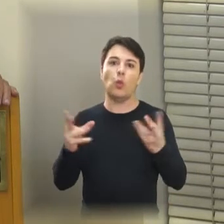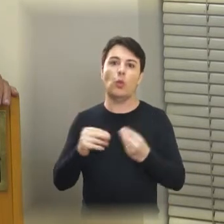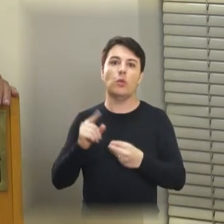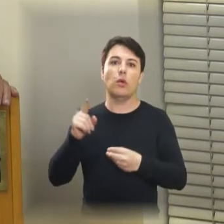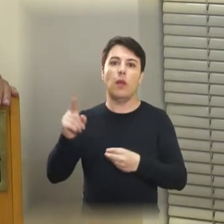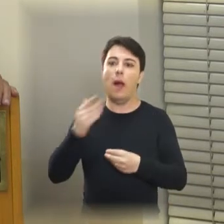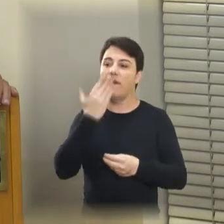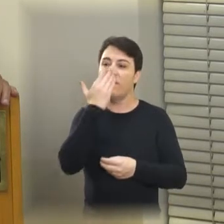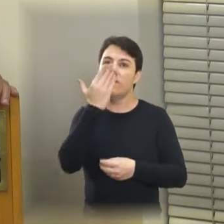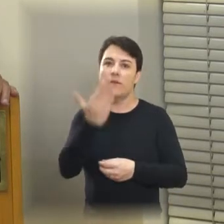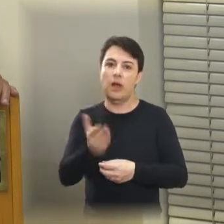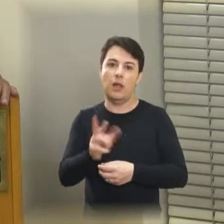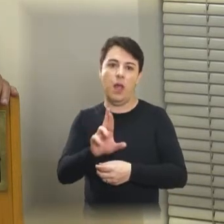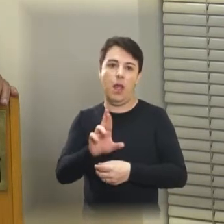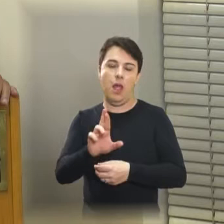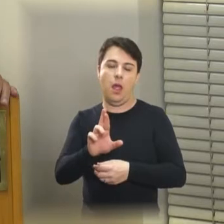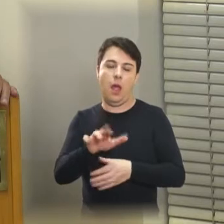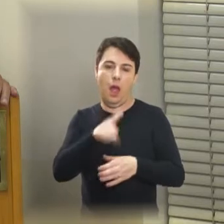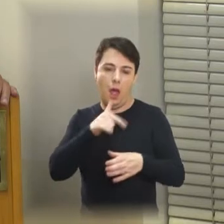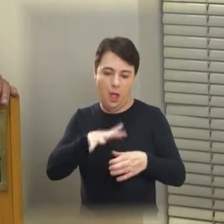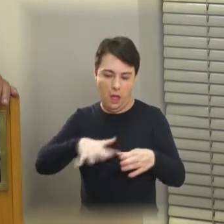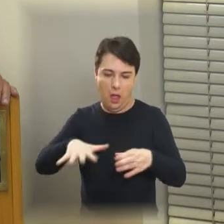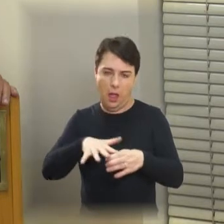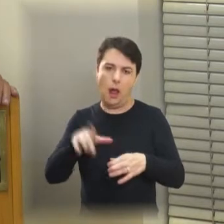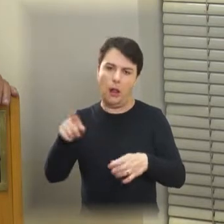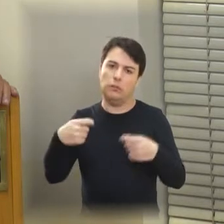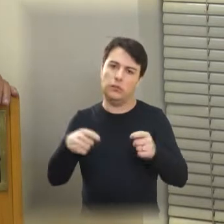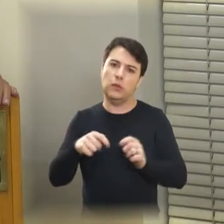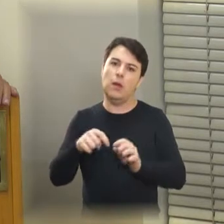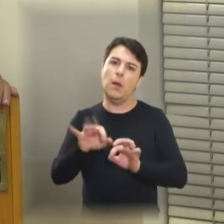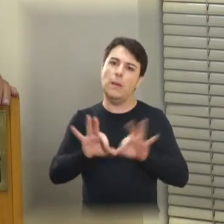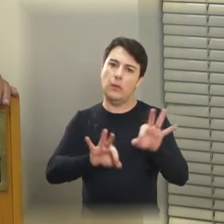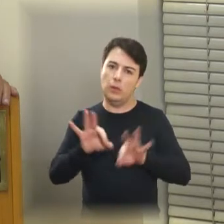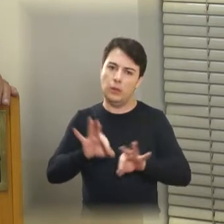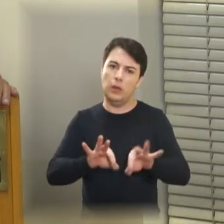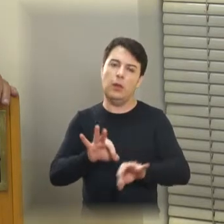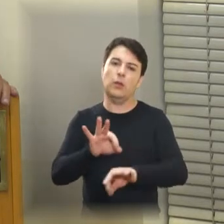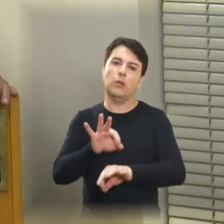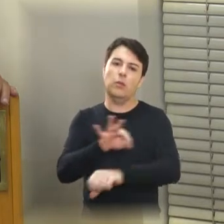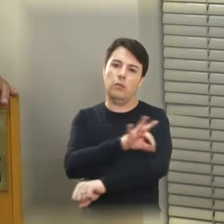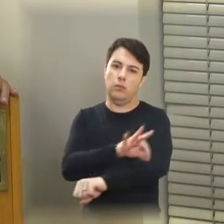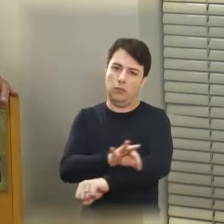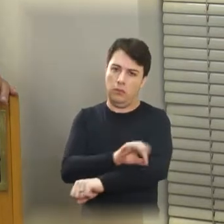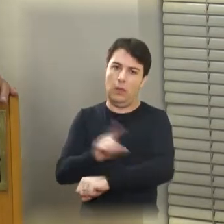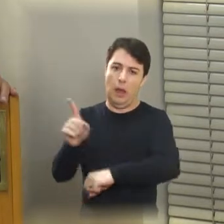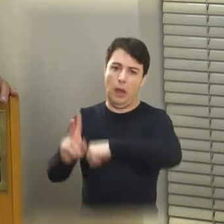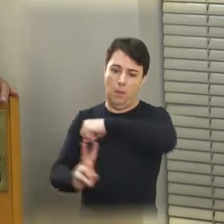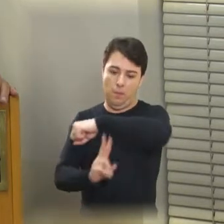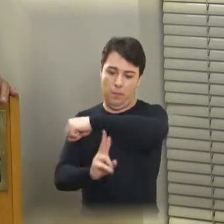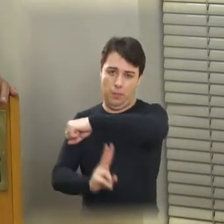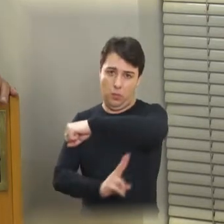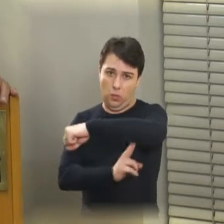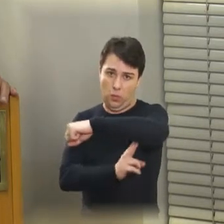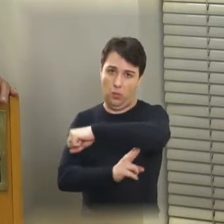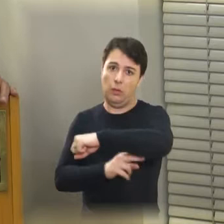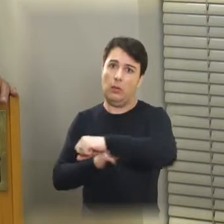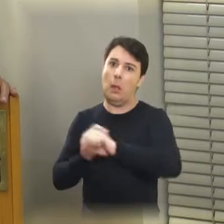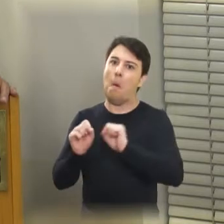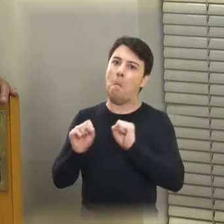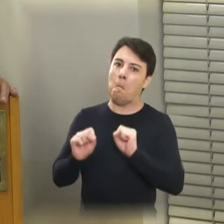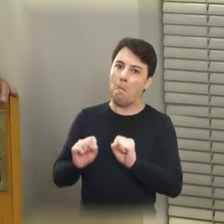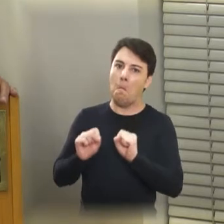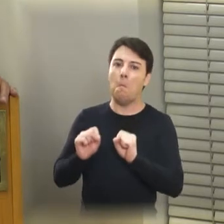é um ponto que tem que ter um projeto de engenharia. Aquela ponte, inclusive, ela está até condenada até